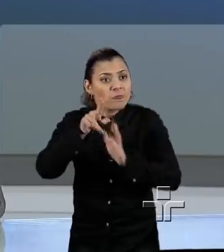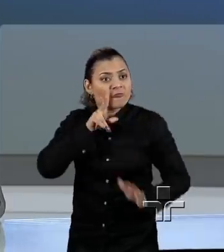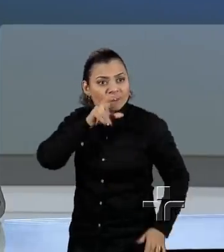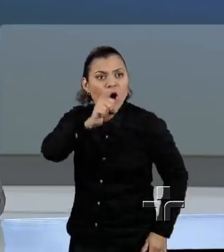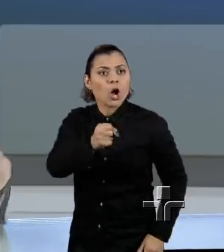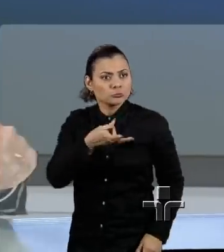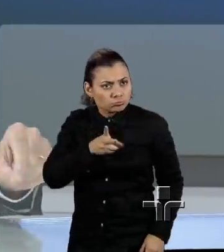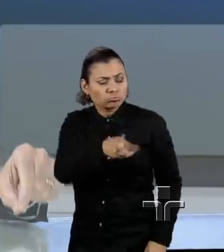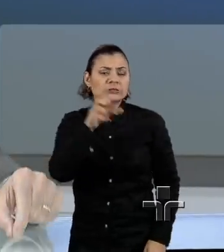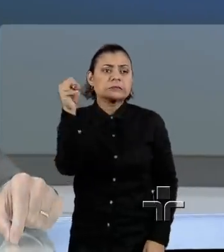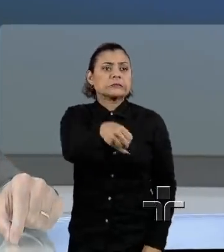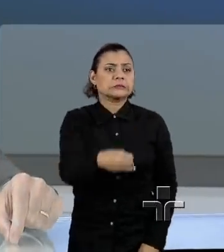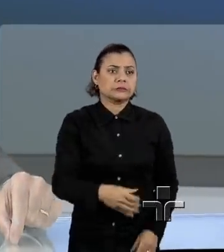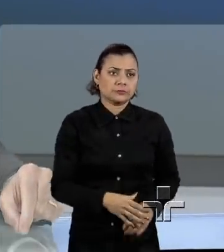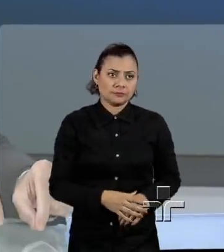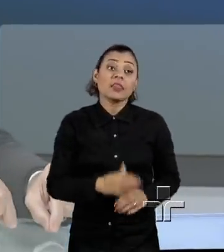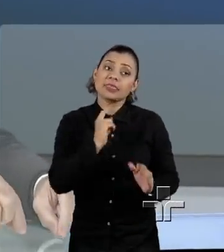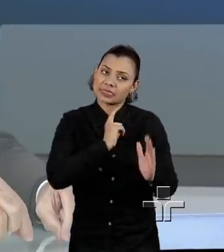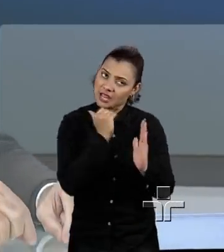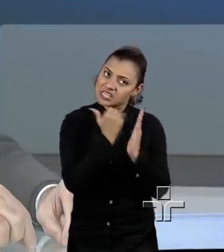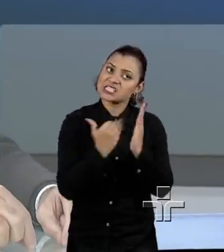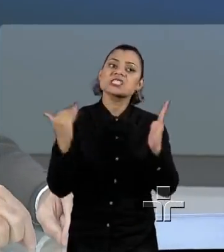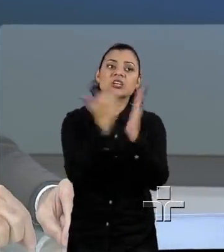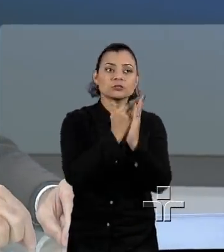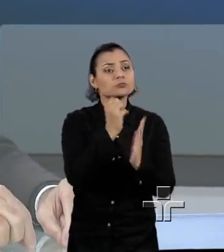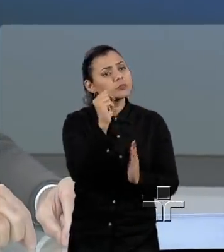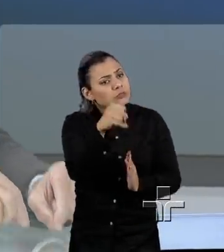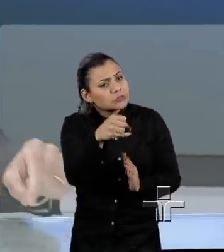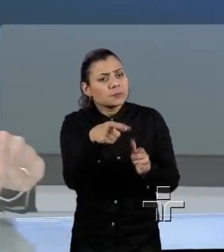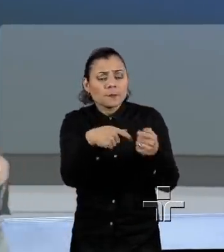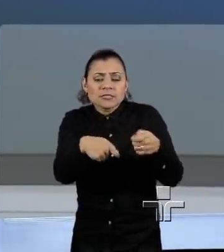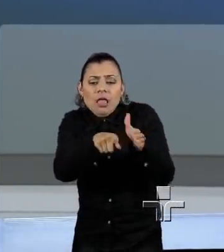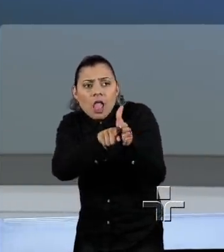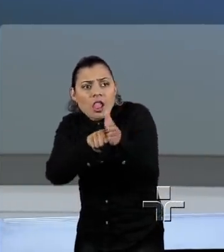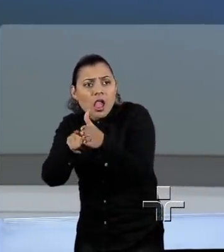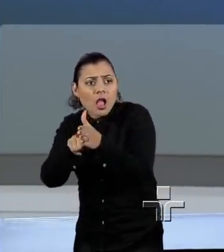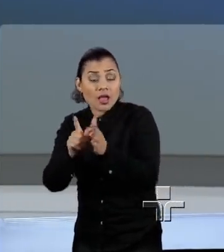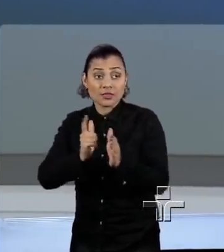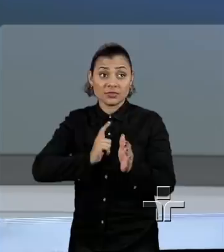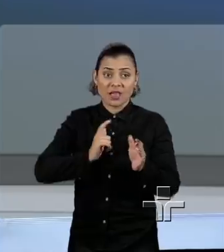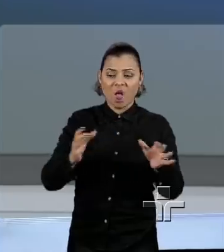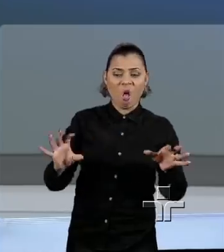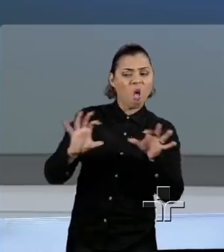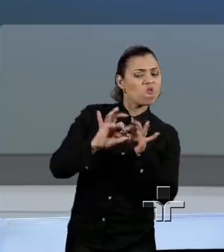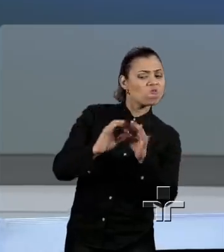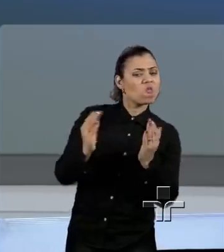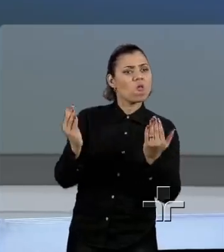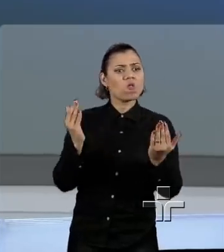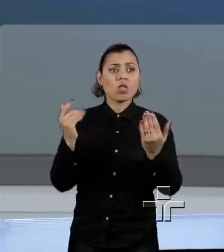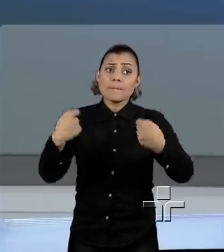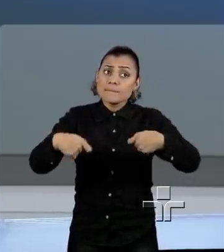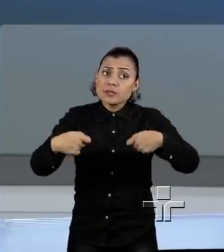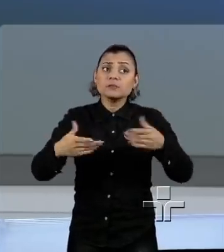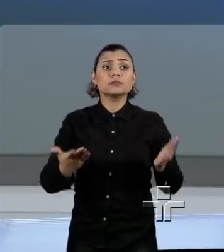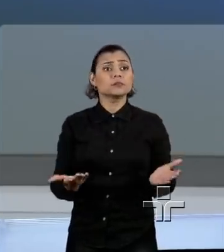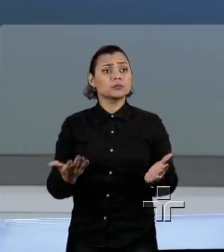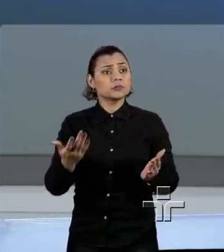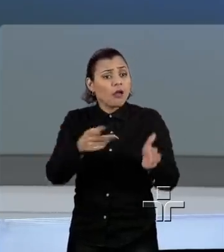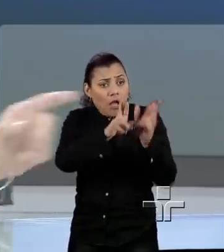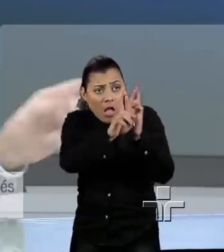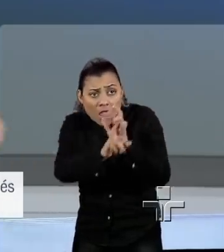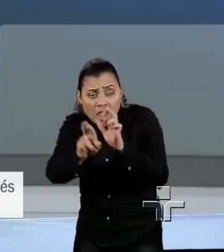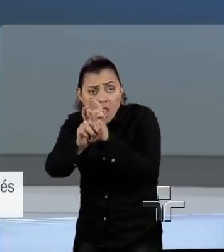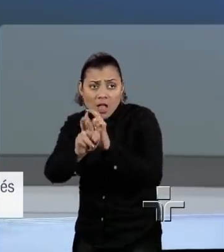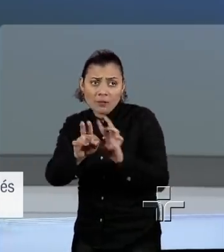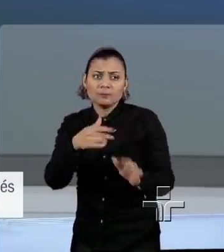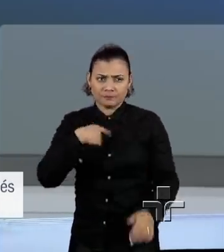forte. Existem exageros? Tem que ser analisados. Existem relações? Tem que ser analisada de que forma essas relações foram colocadas. Eu